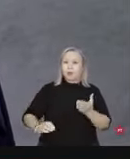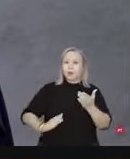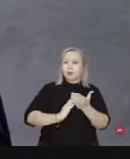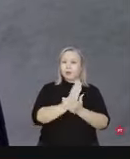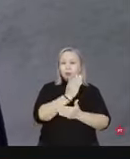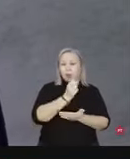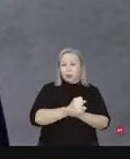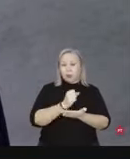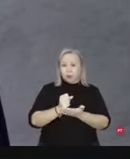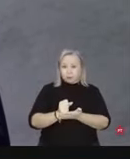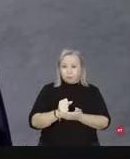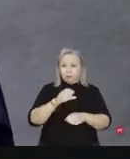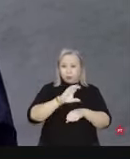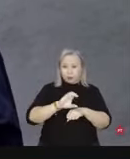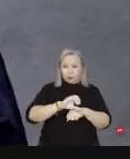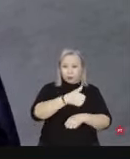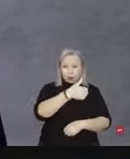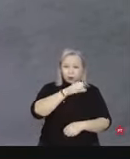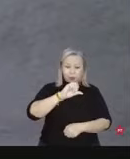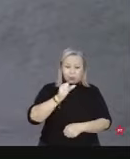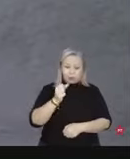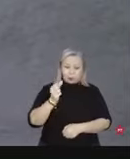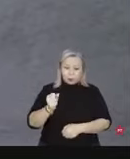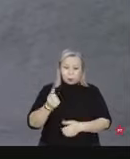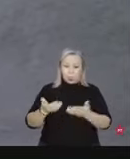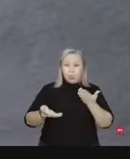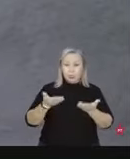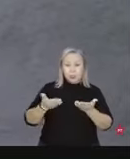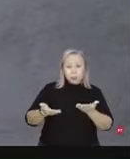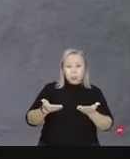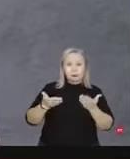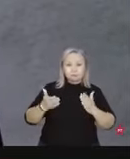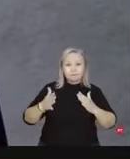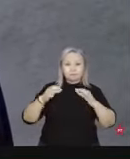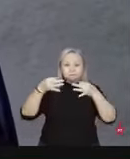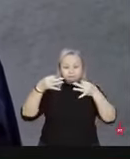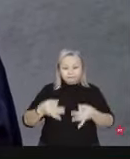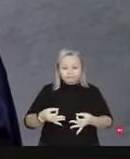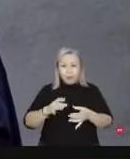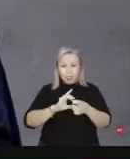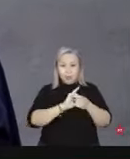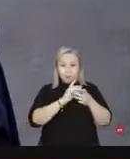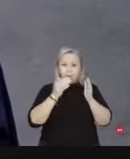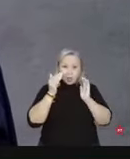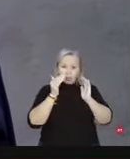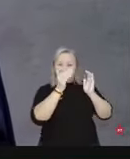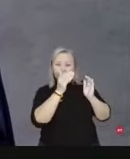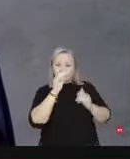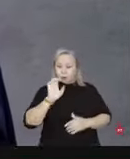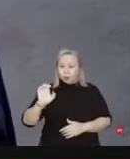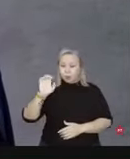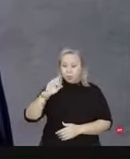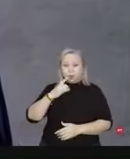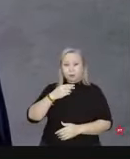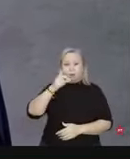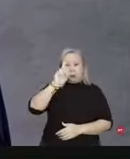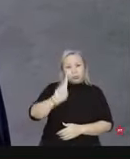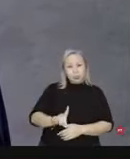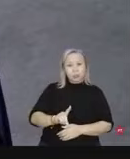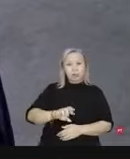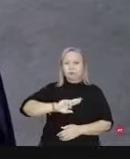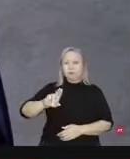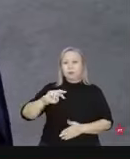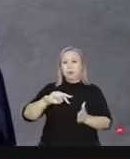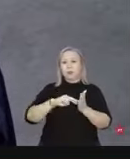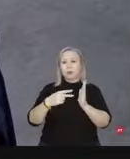de 1988. Estabilidade democrática e respeito ao Estado de Direito não